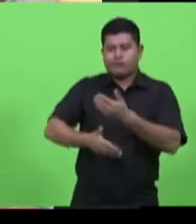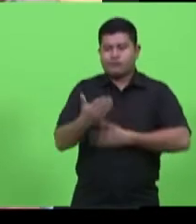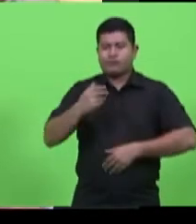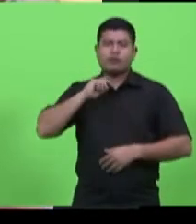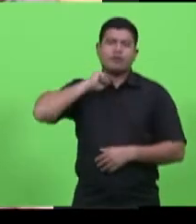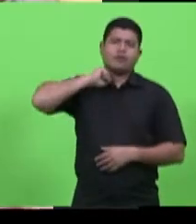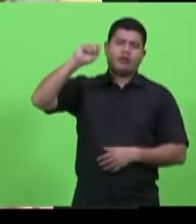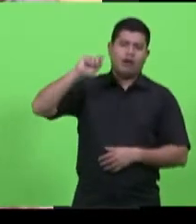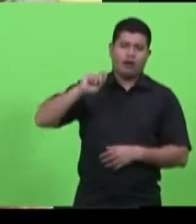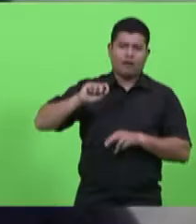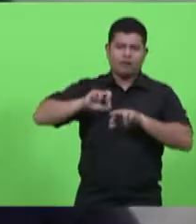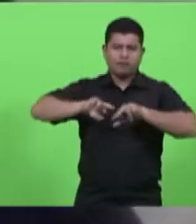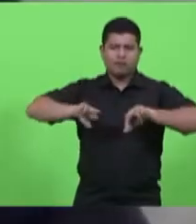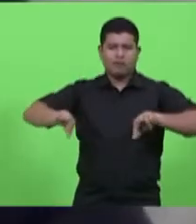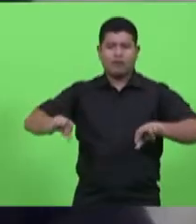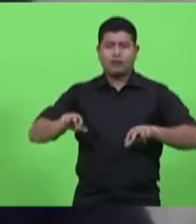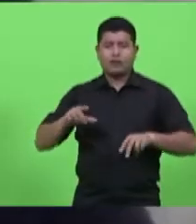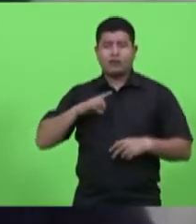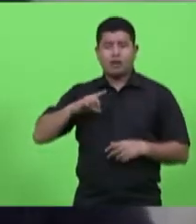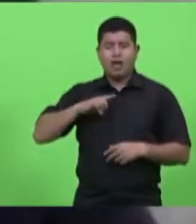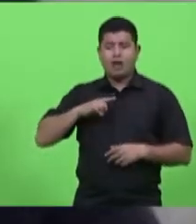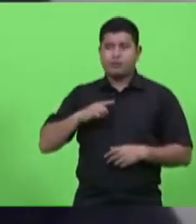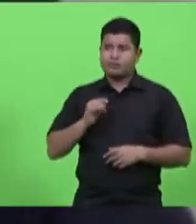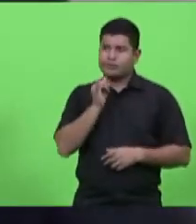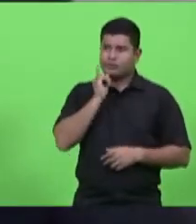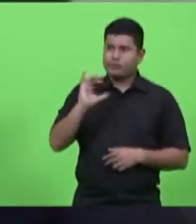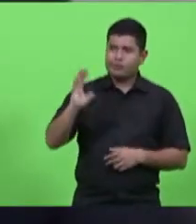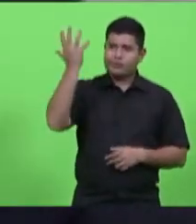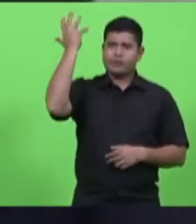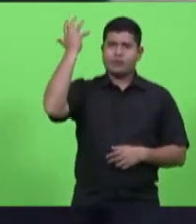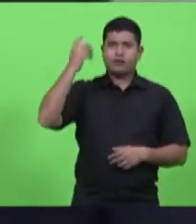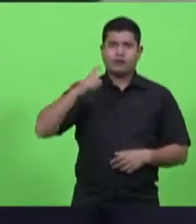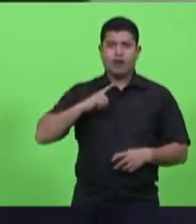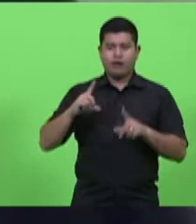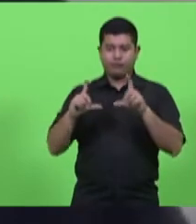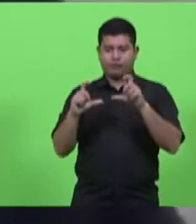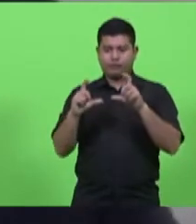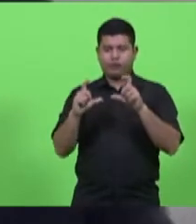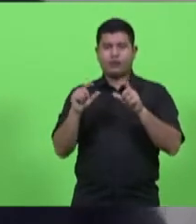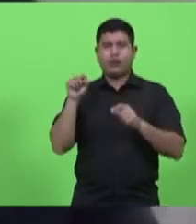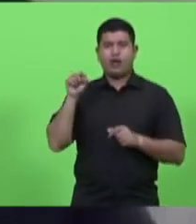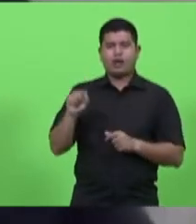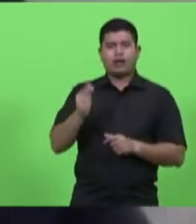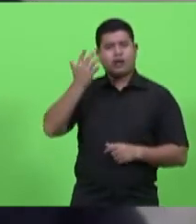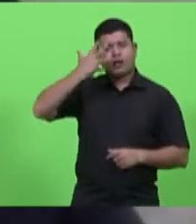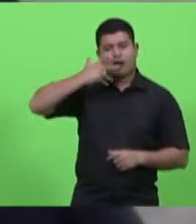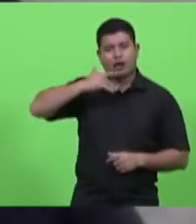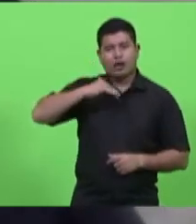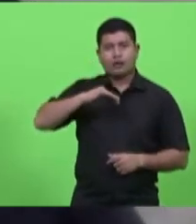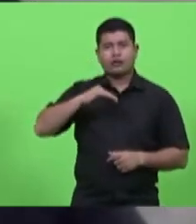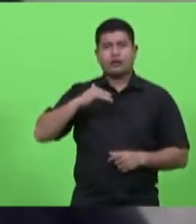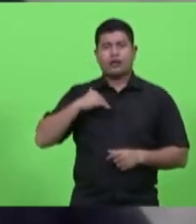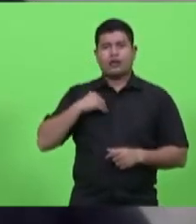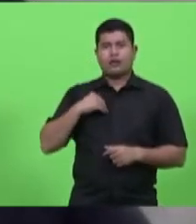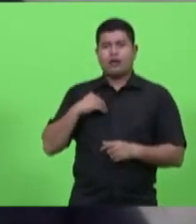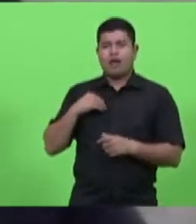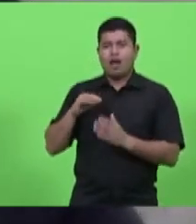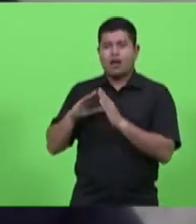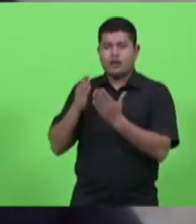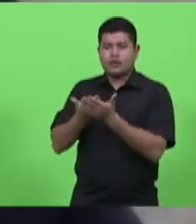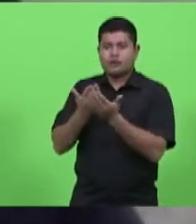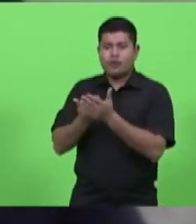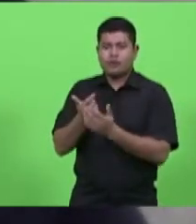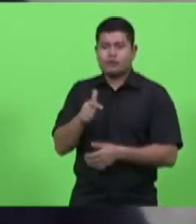Nós tivemos um caso, senhor presidente, eu tenho até a foto aqui de uma criança que está sem aula e ela está